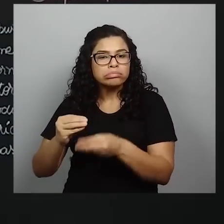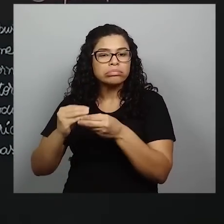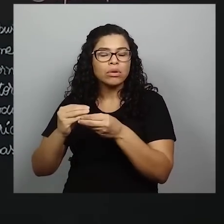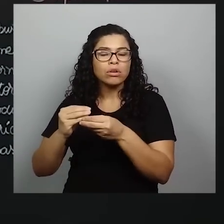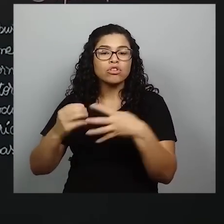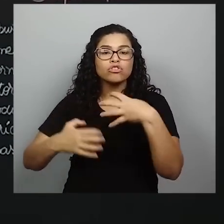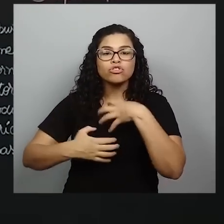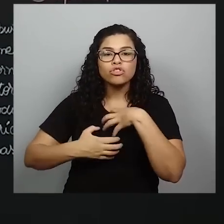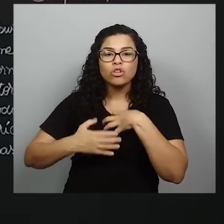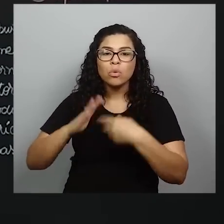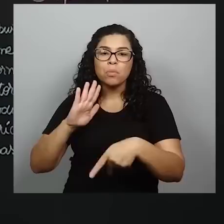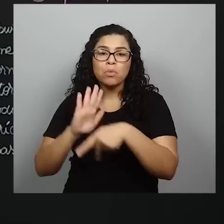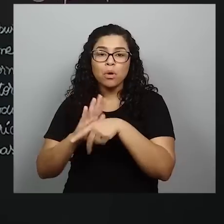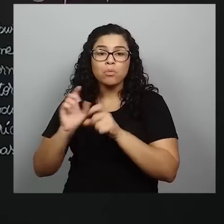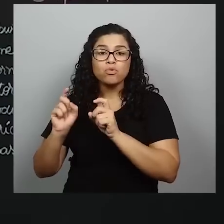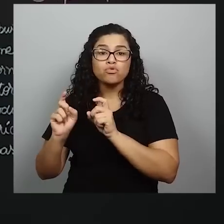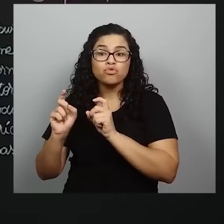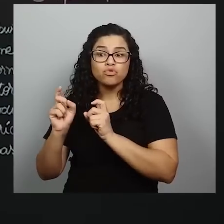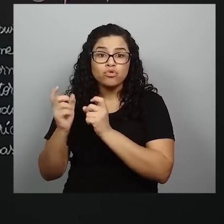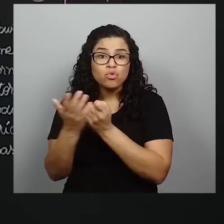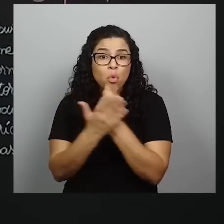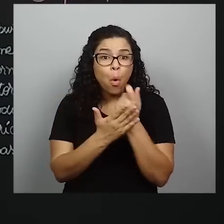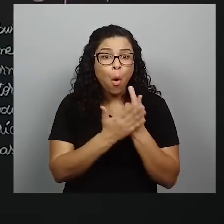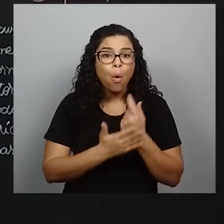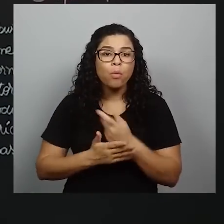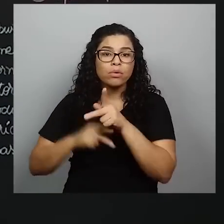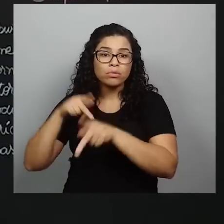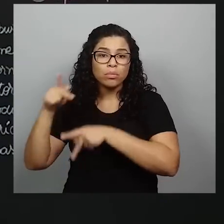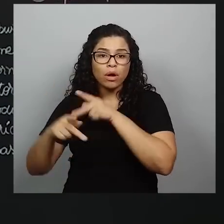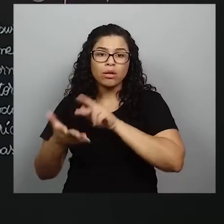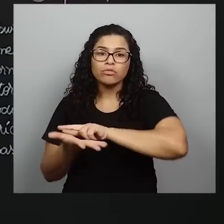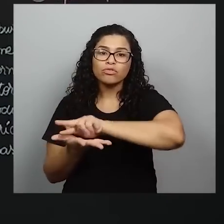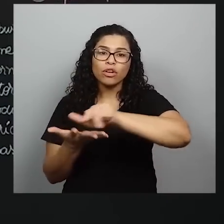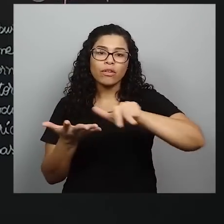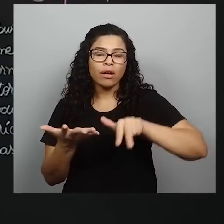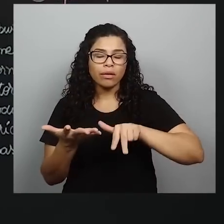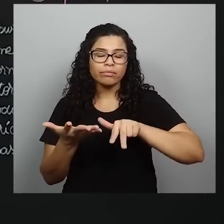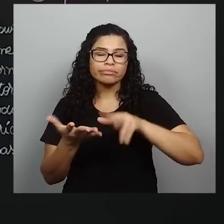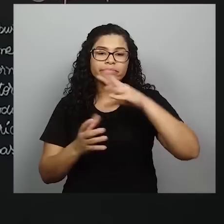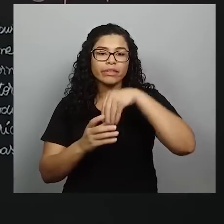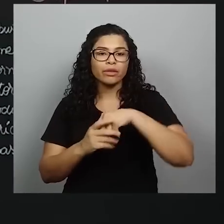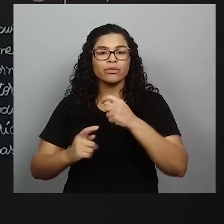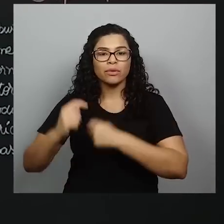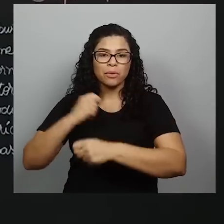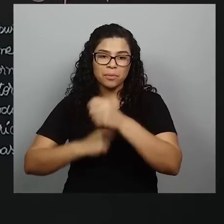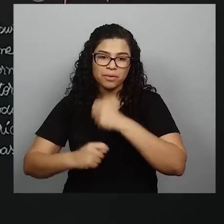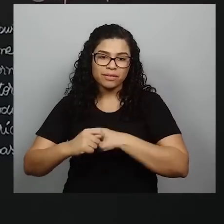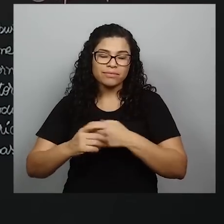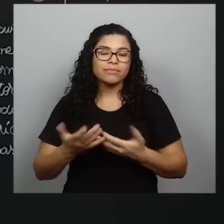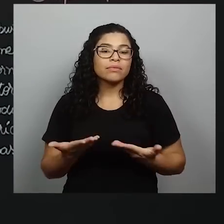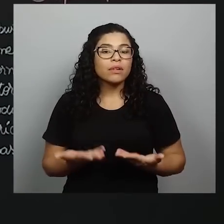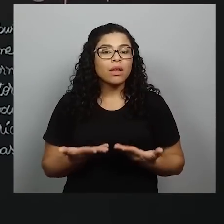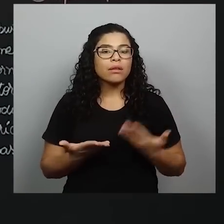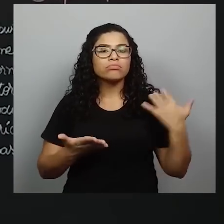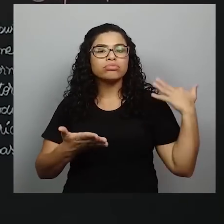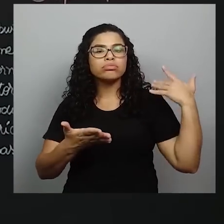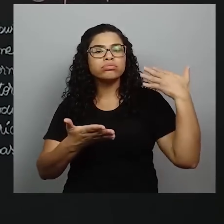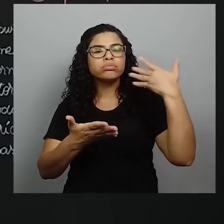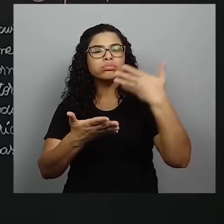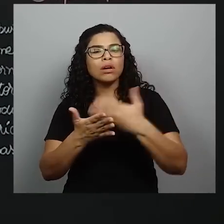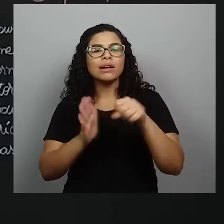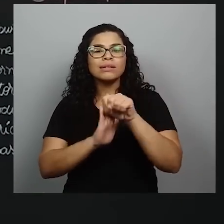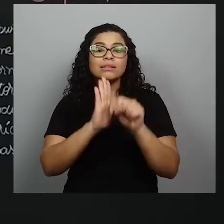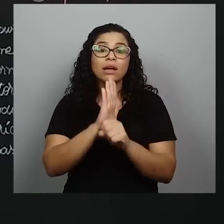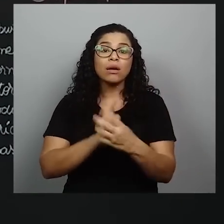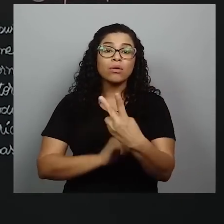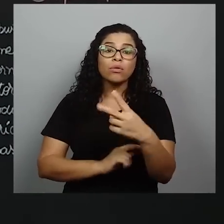compra da população variar ao longo de conjunturas econômicas. Então, ao longo aí de todo o século XX,